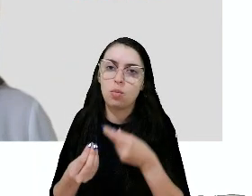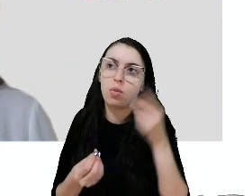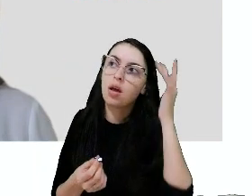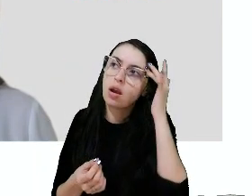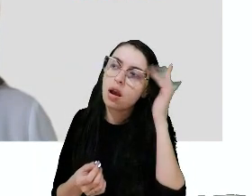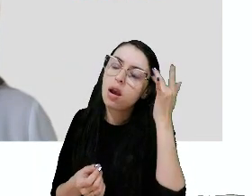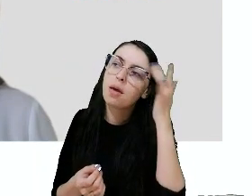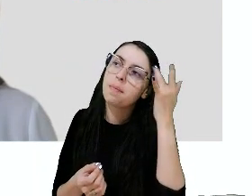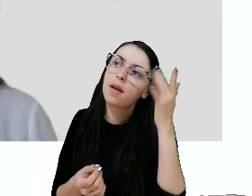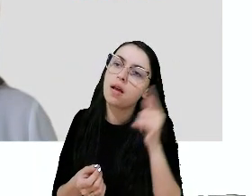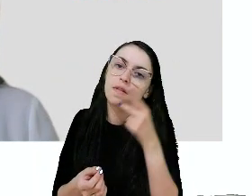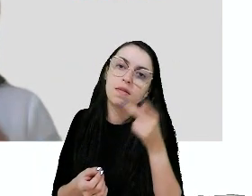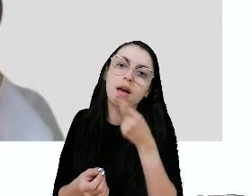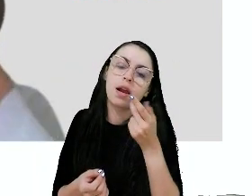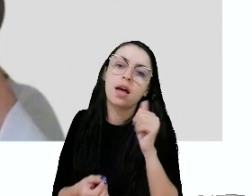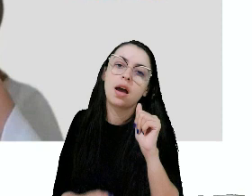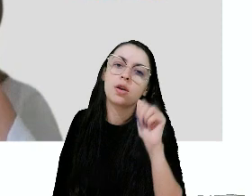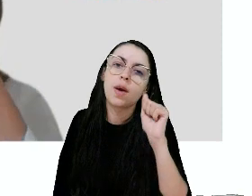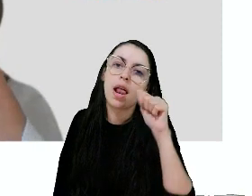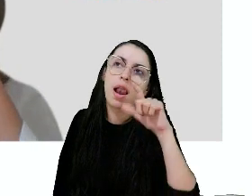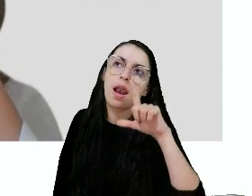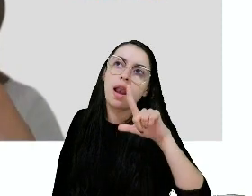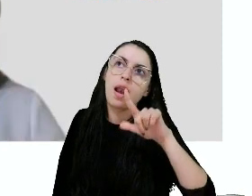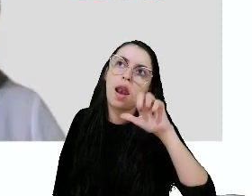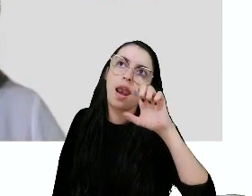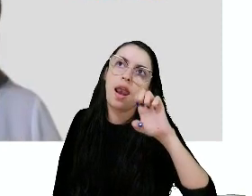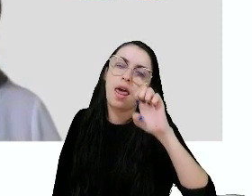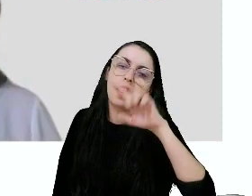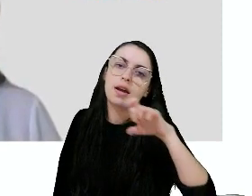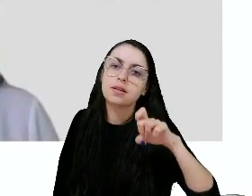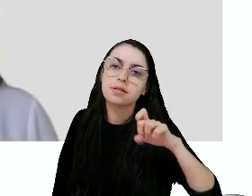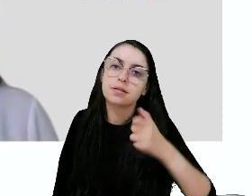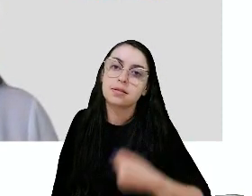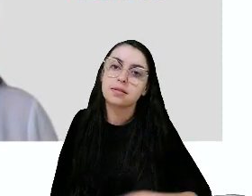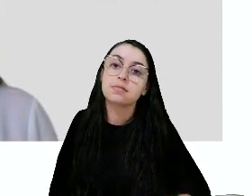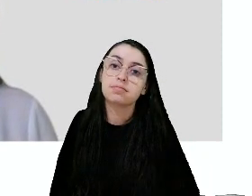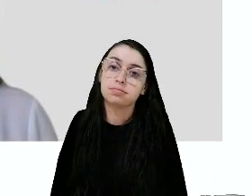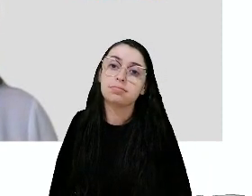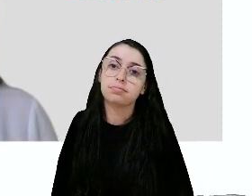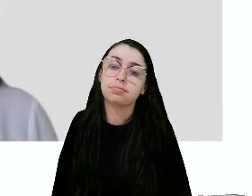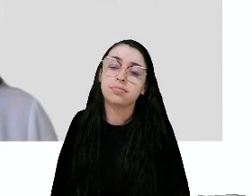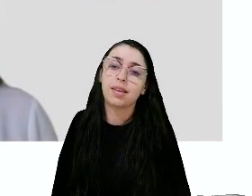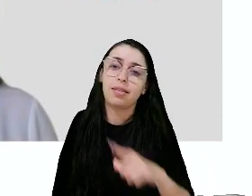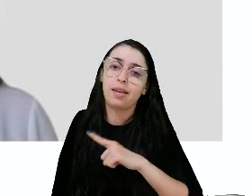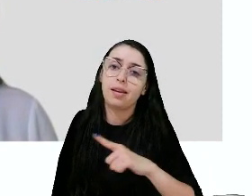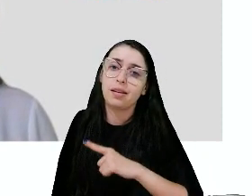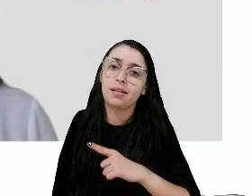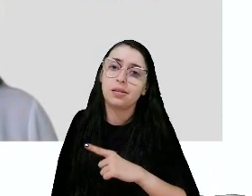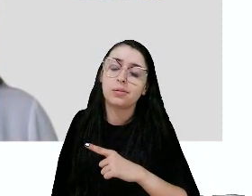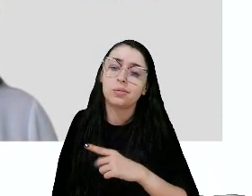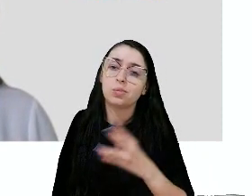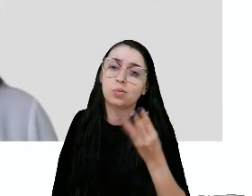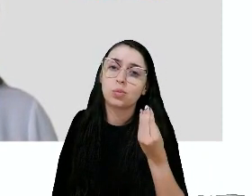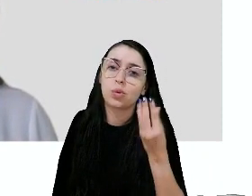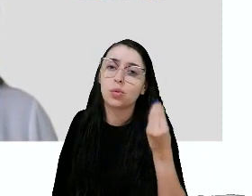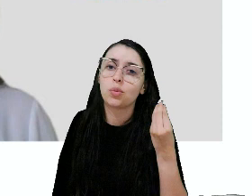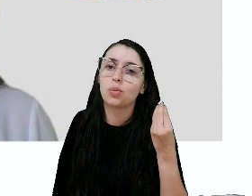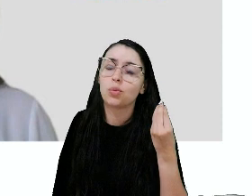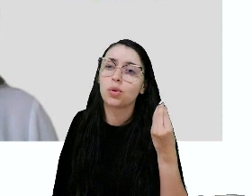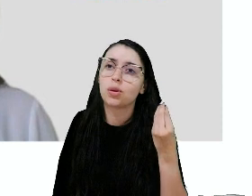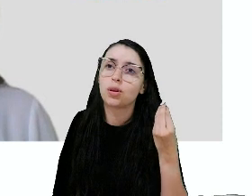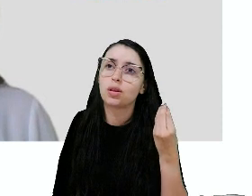e aqui quero lembrar, foi falado pelo Maestro, né? Estão tendo muitas